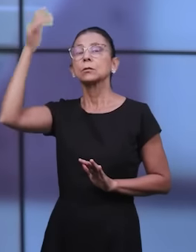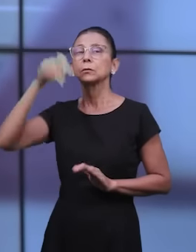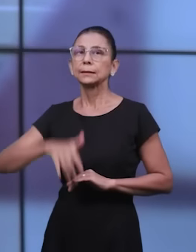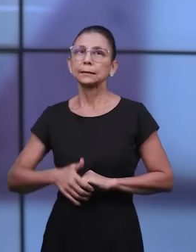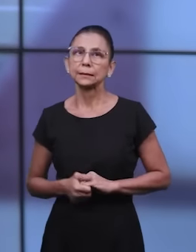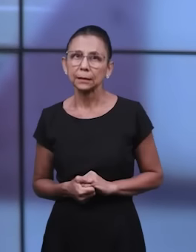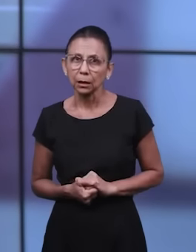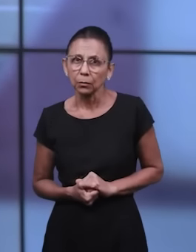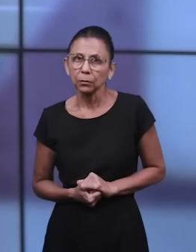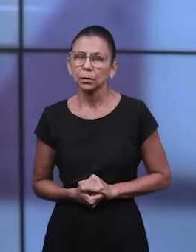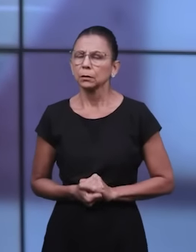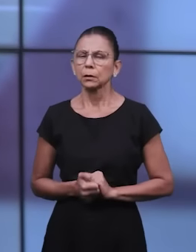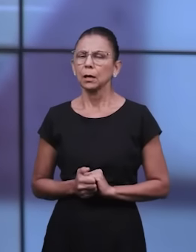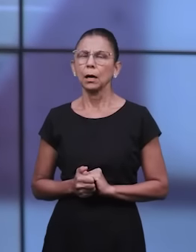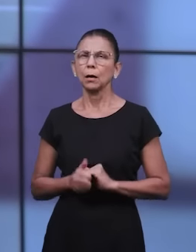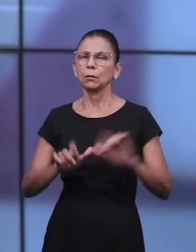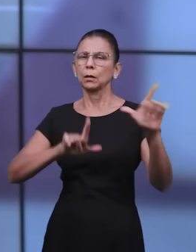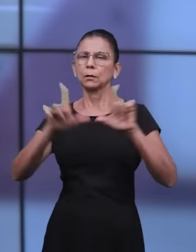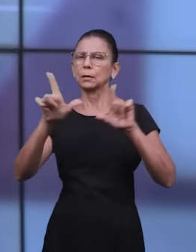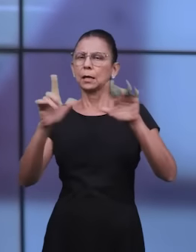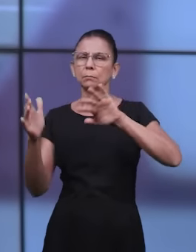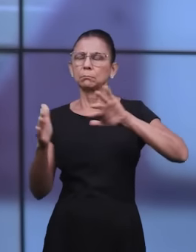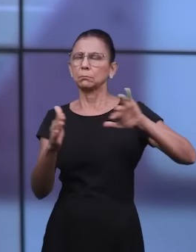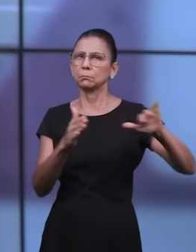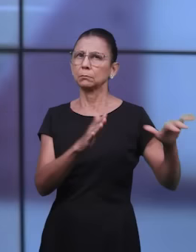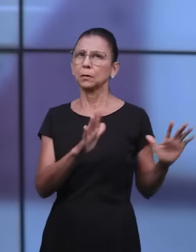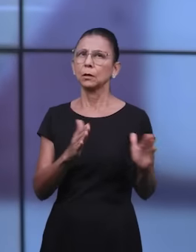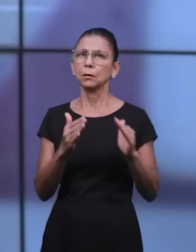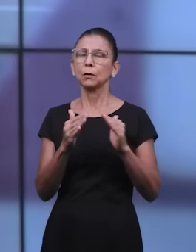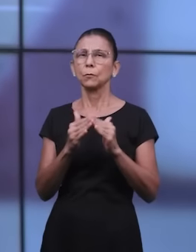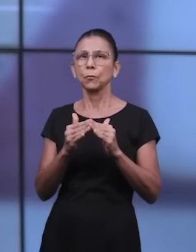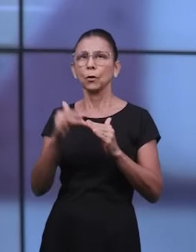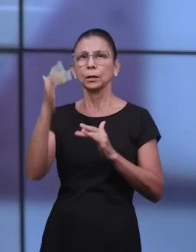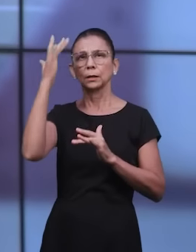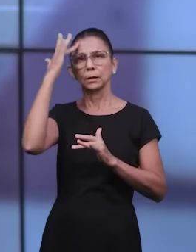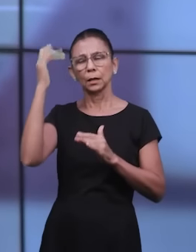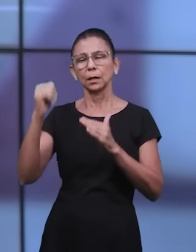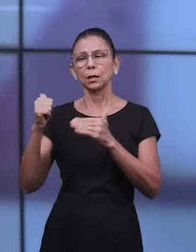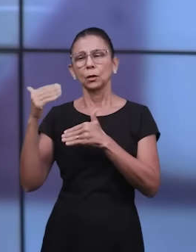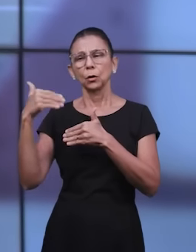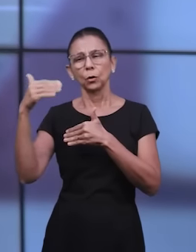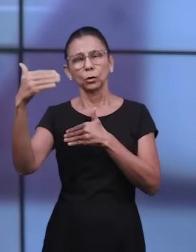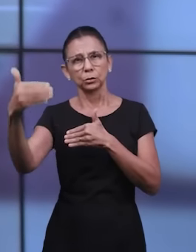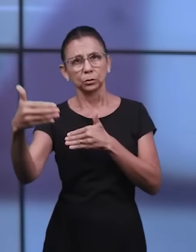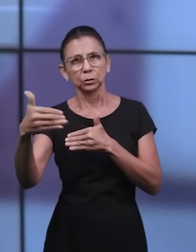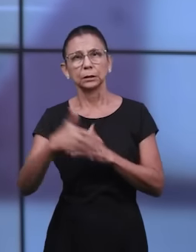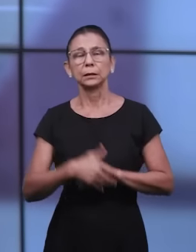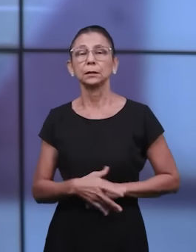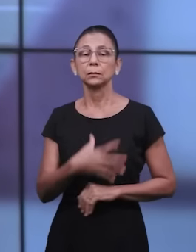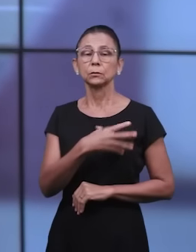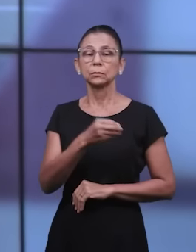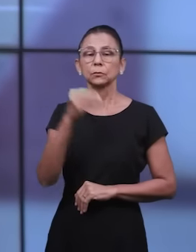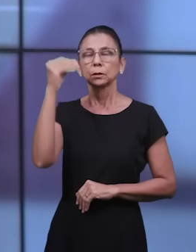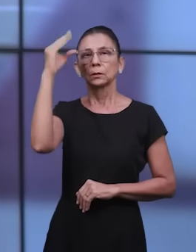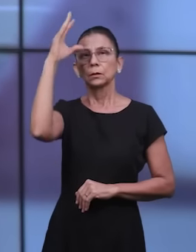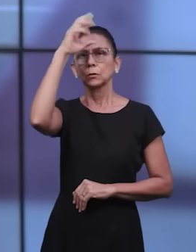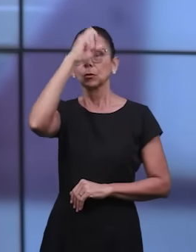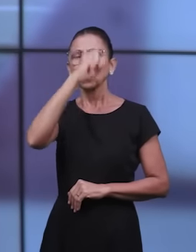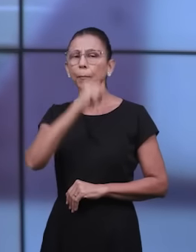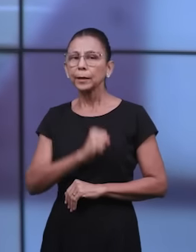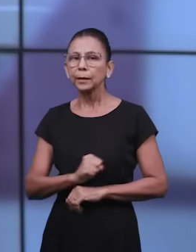das telas, foque na rotina. A rotina colaborativa é um excelente recurso para que os filhos compreendam de modo